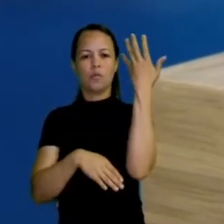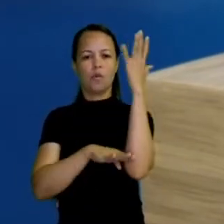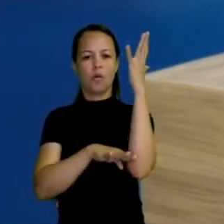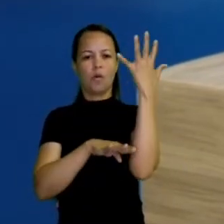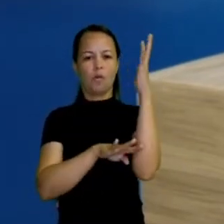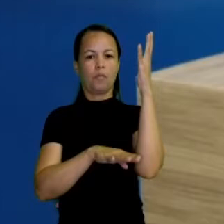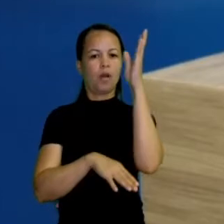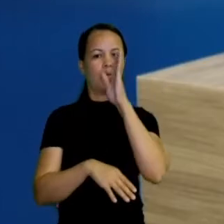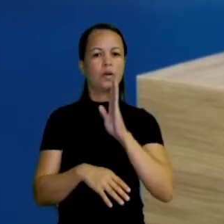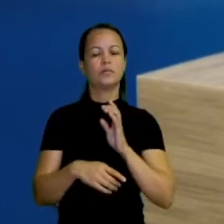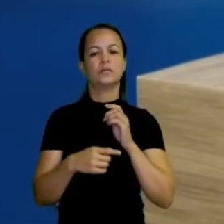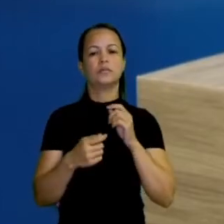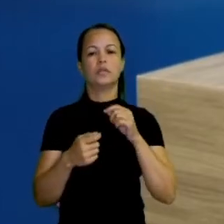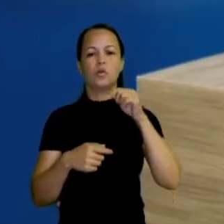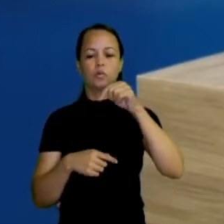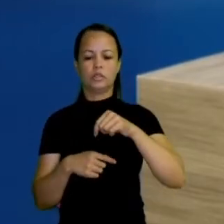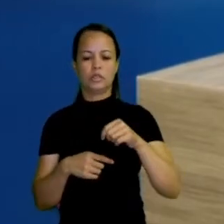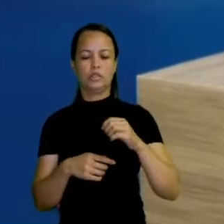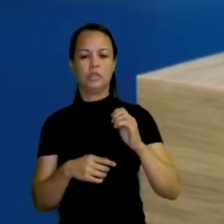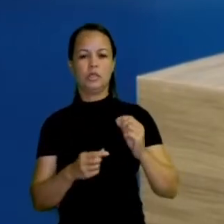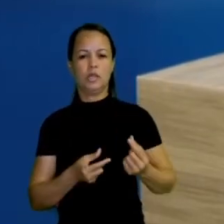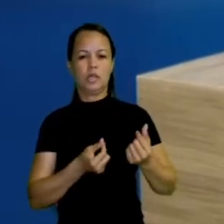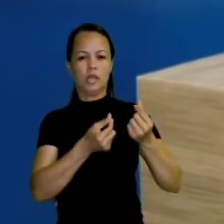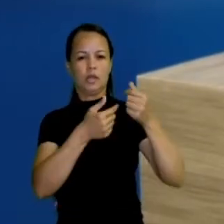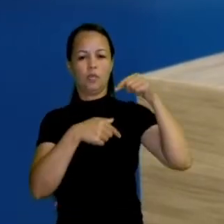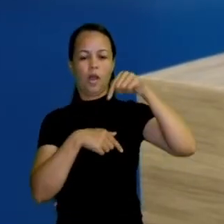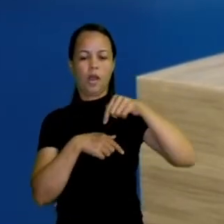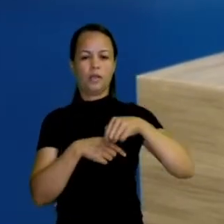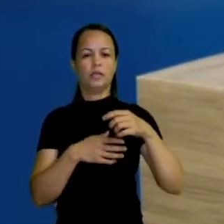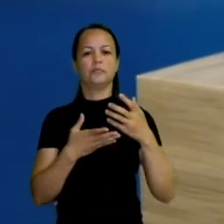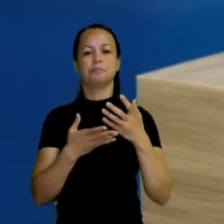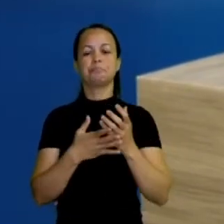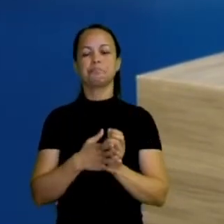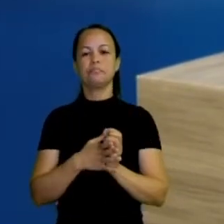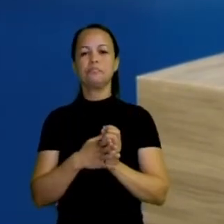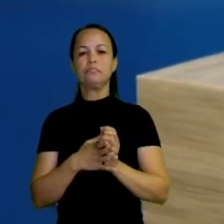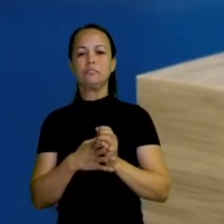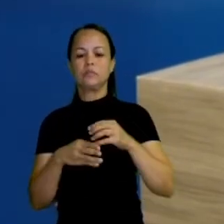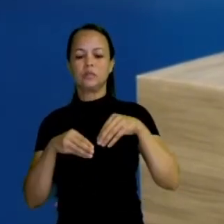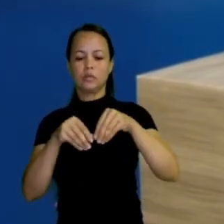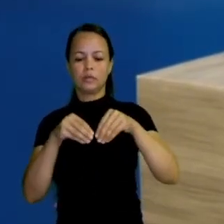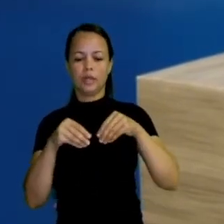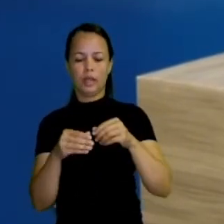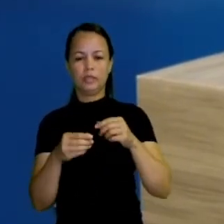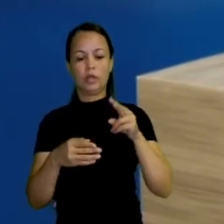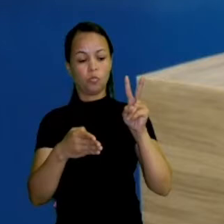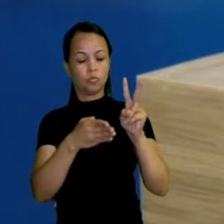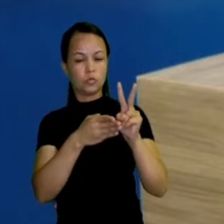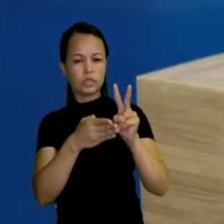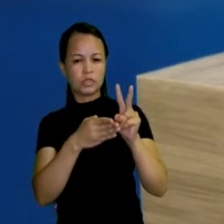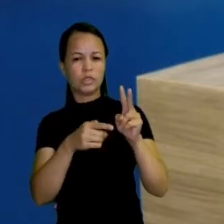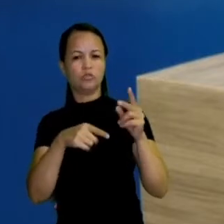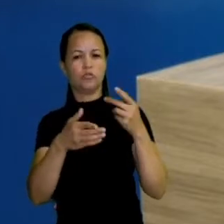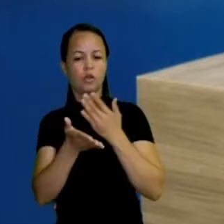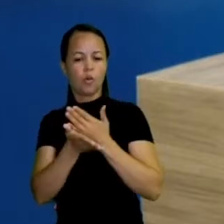de riqueza aqui das nossas terras. Os índios começaram esse trabalho inicial, então eles foram os primeiros escravizados por